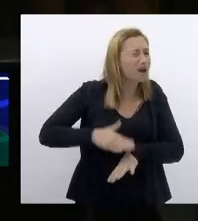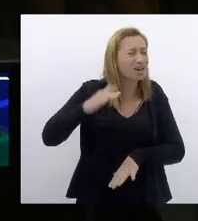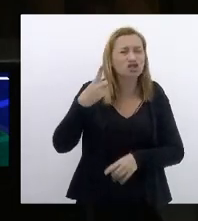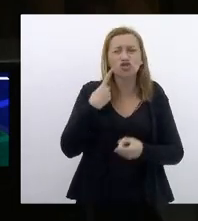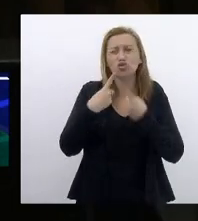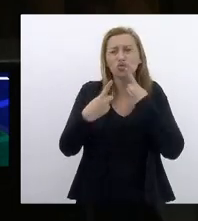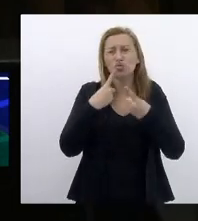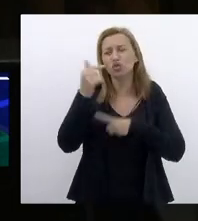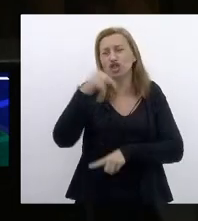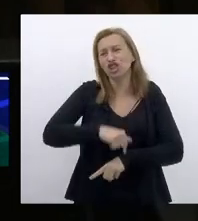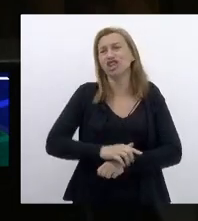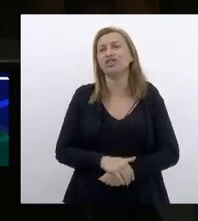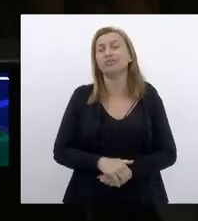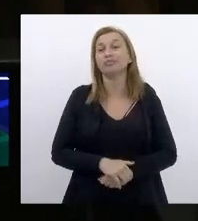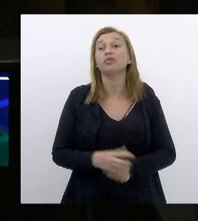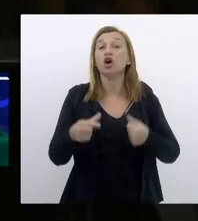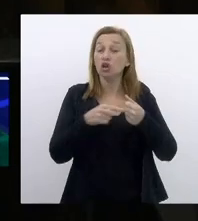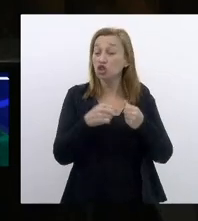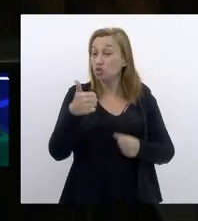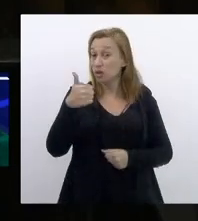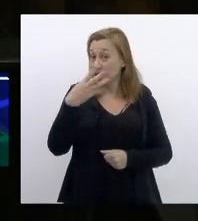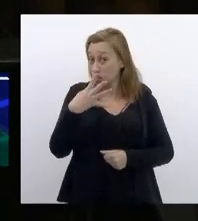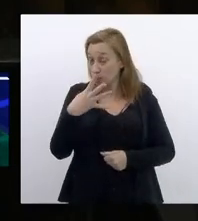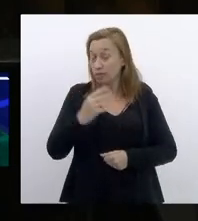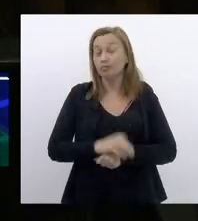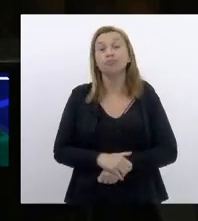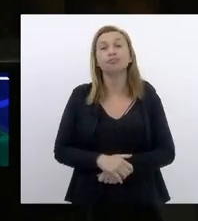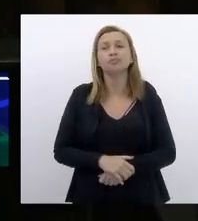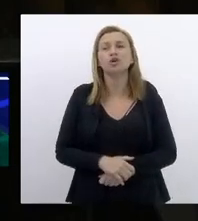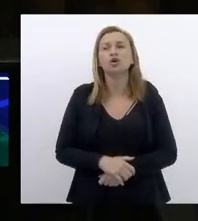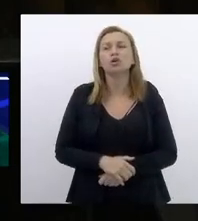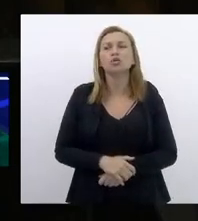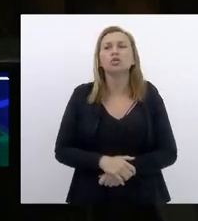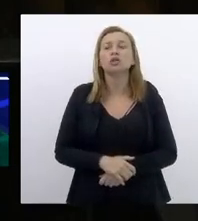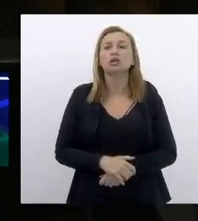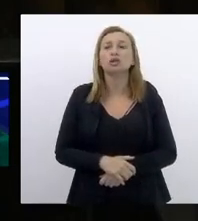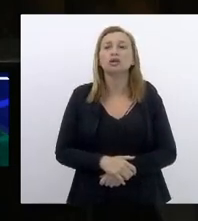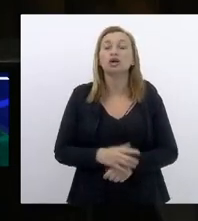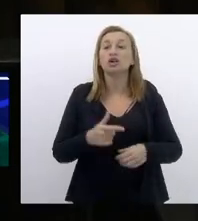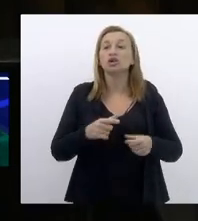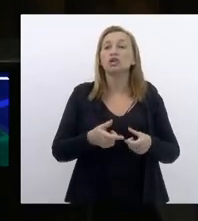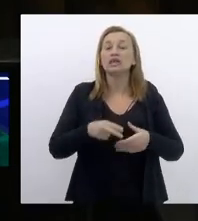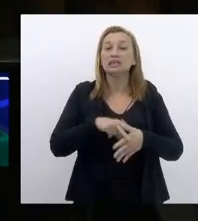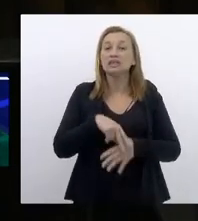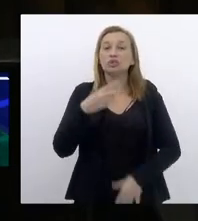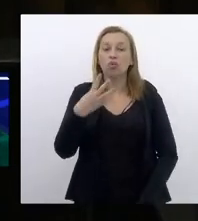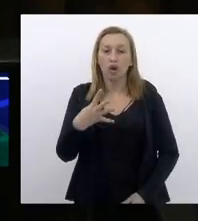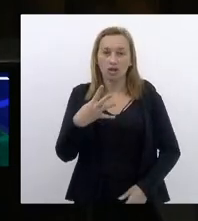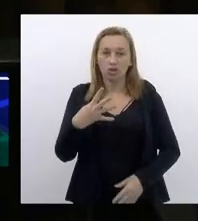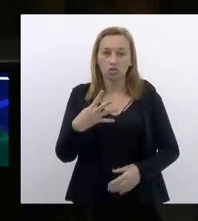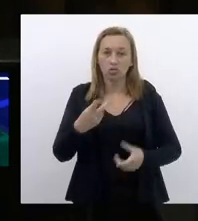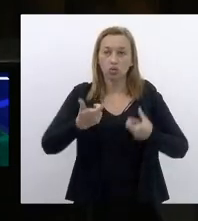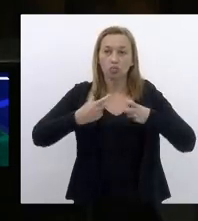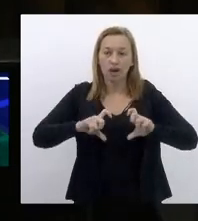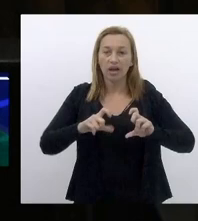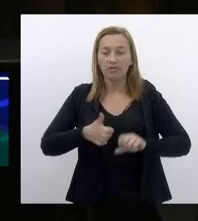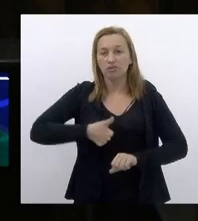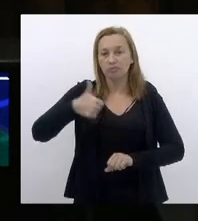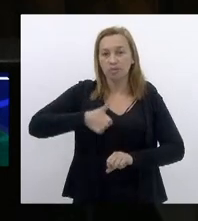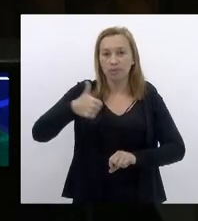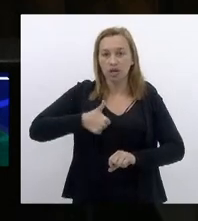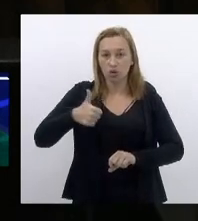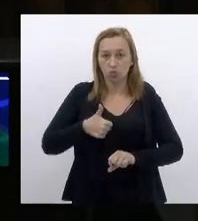aqui. Diz o artigo 14: o disposto no inciso 4 do parágrafo